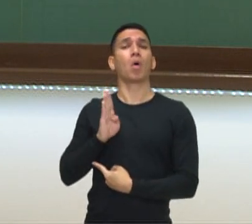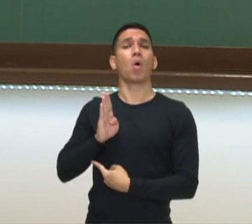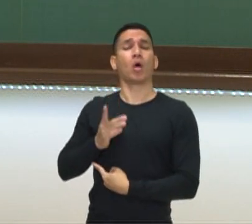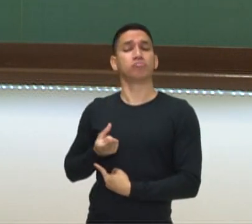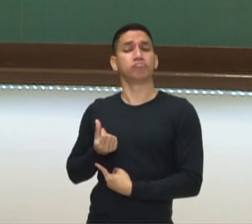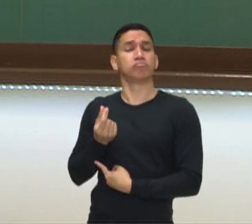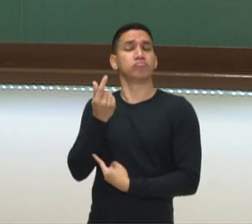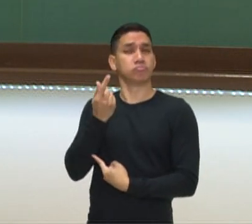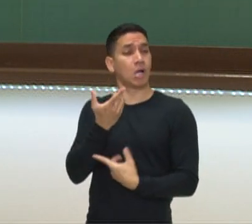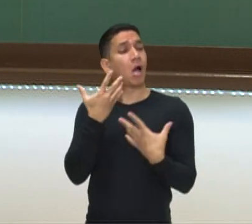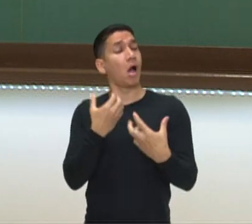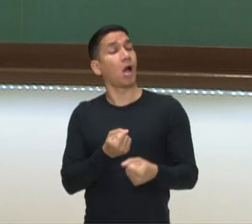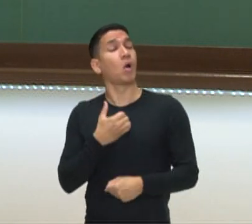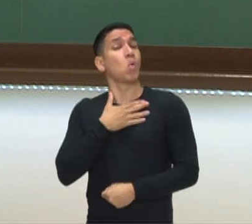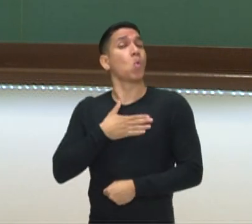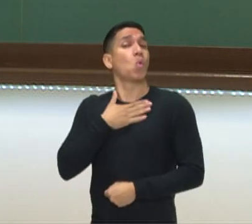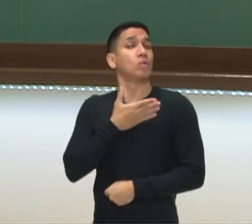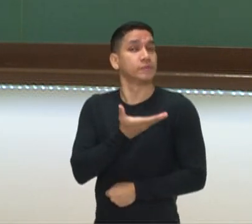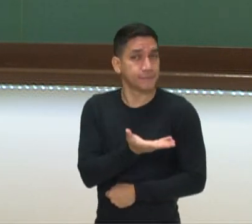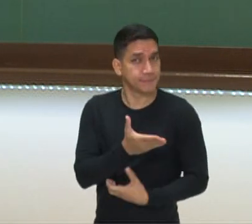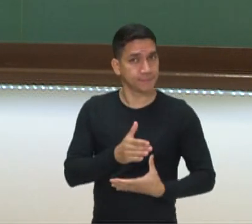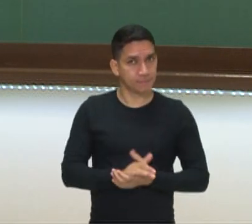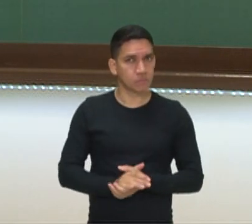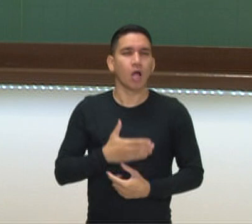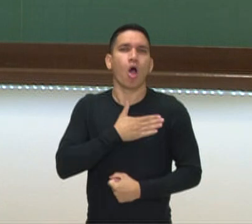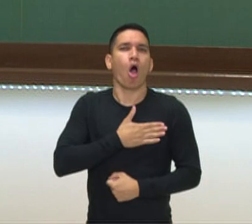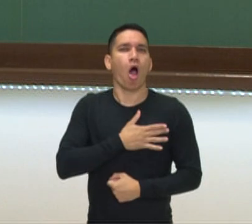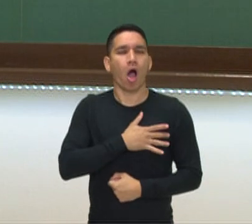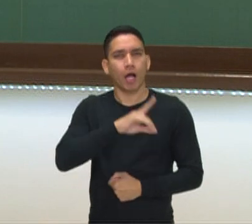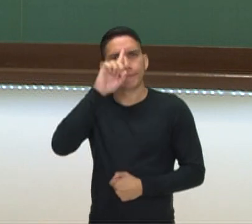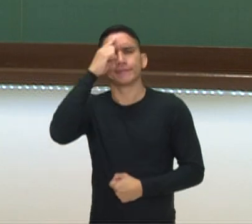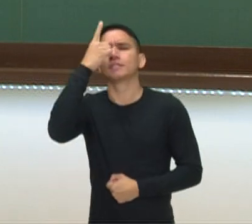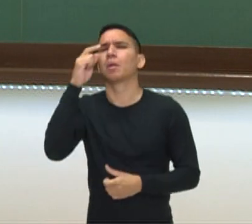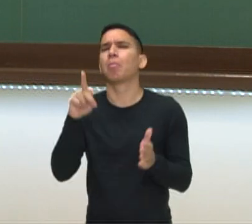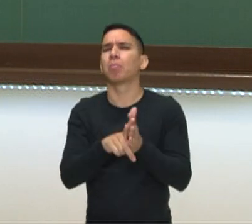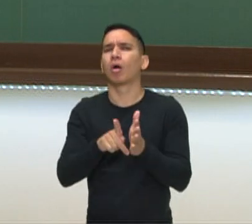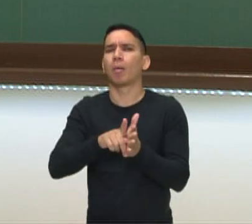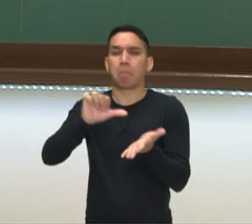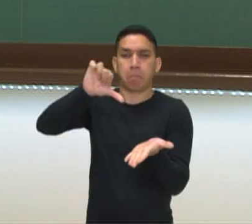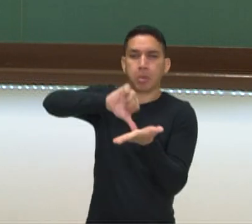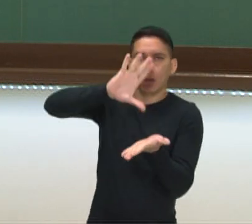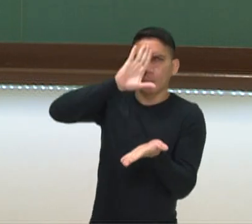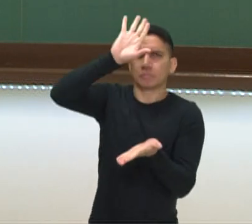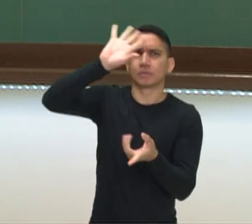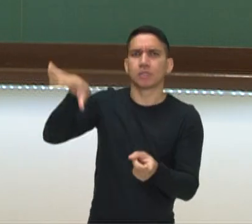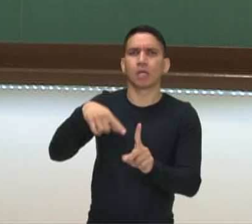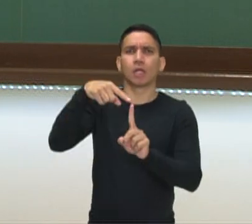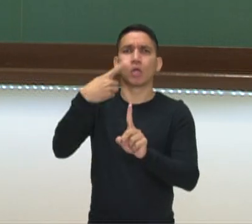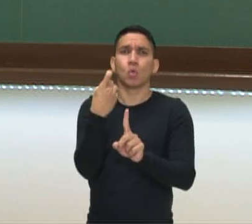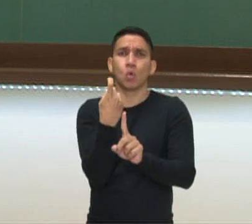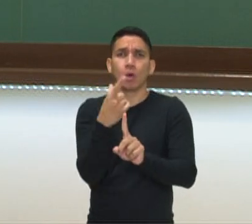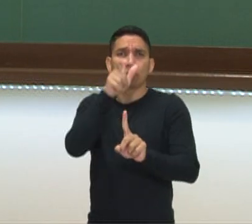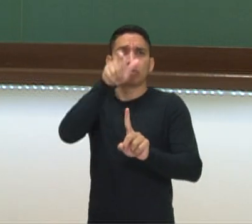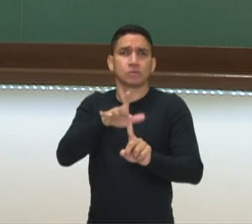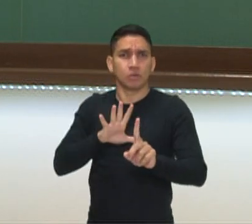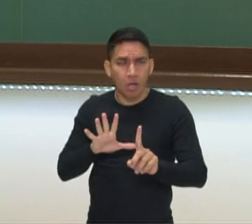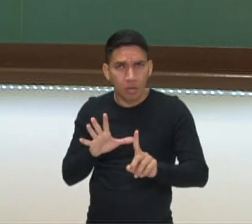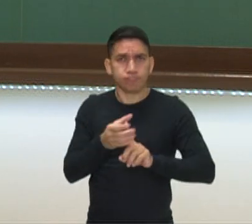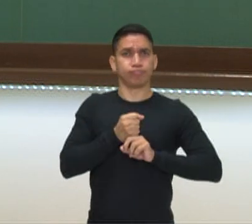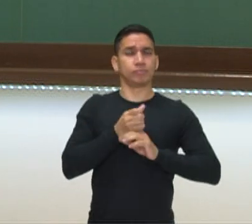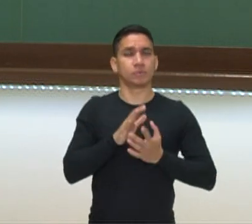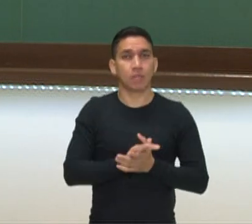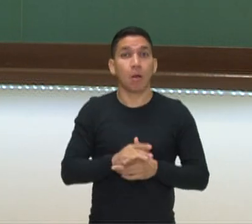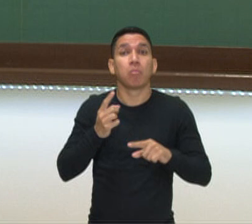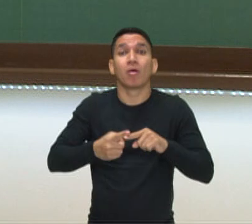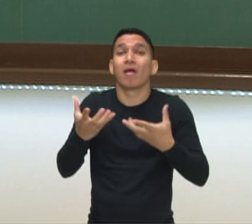a burguesia, ela gostava da ideia da centralização de poder. Por quê? Porque ela queria uma moeda única, ela queria